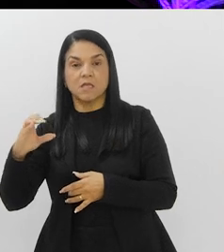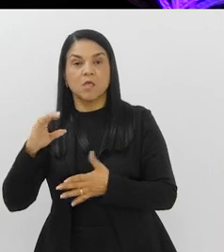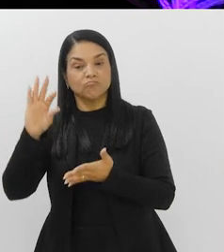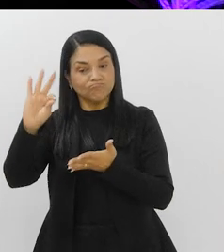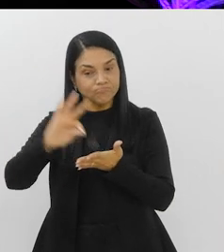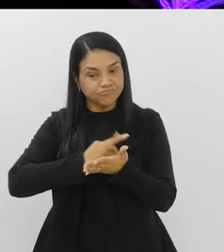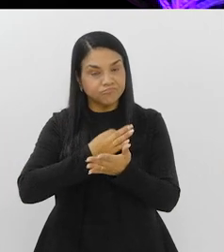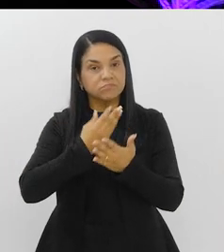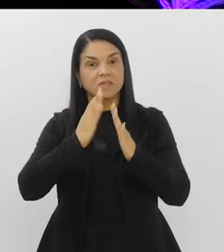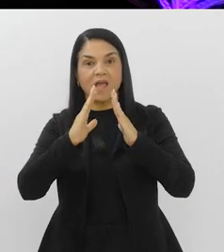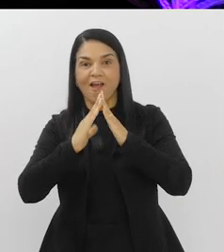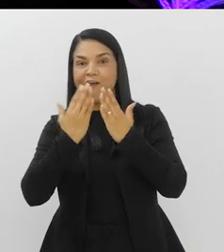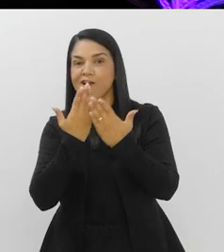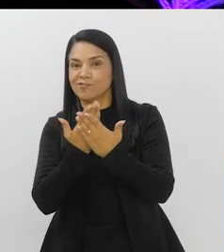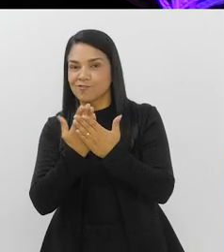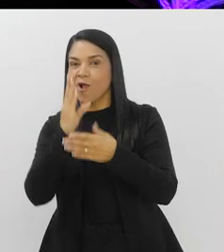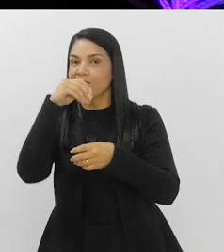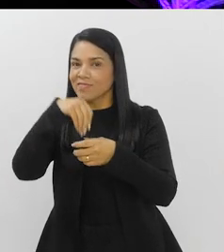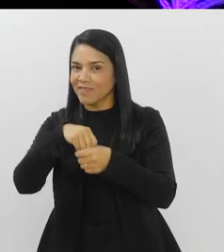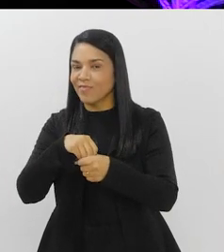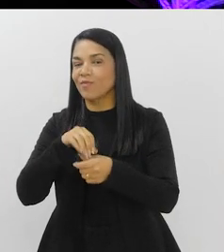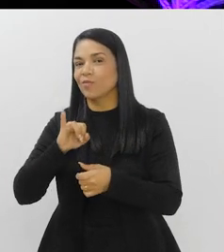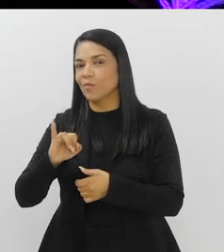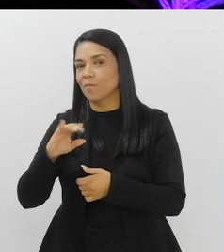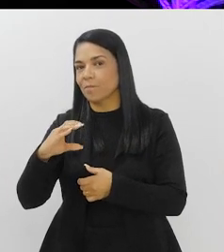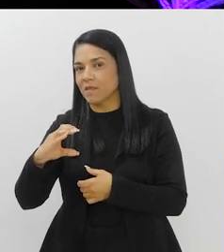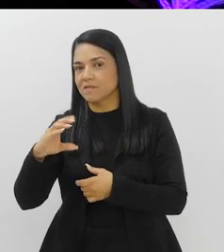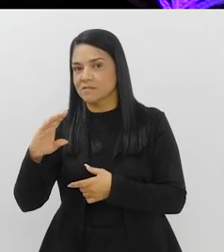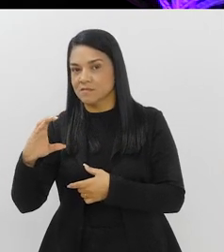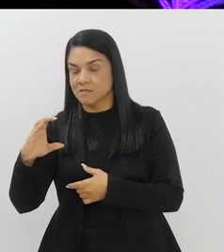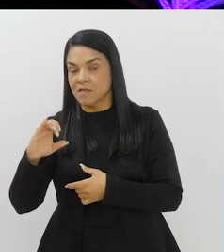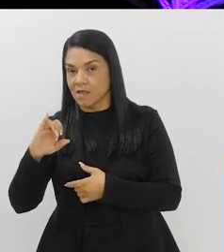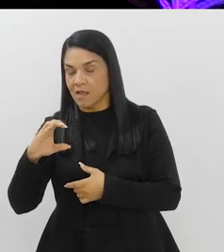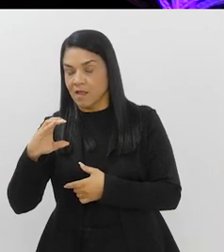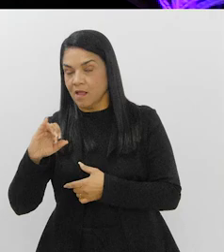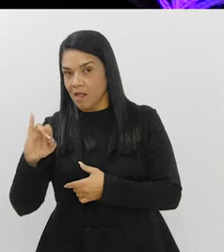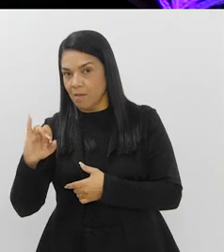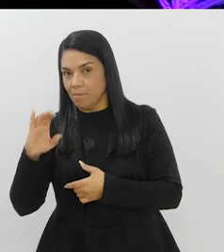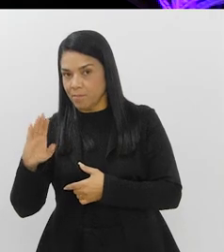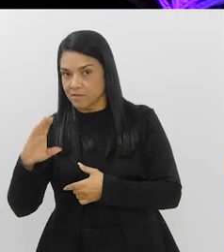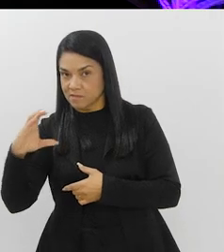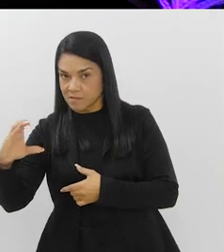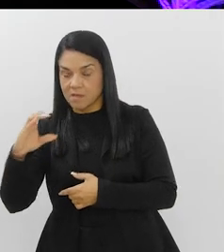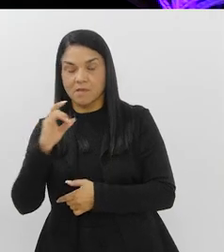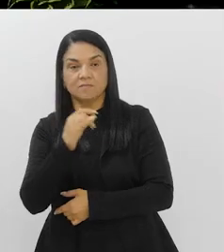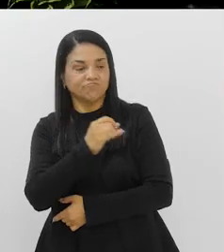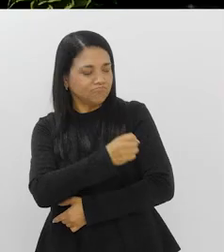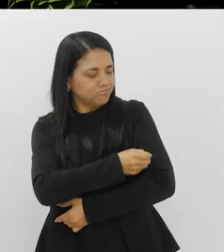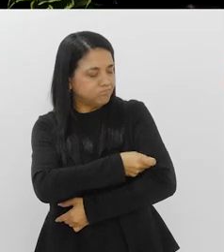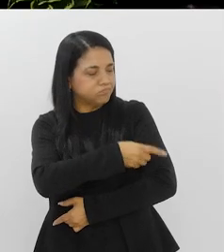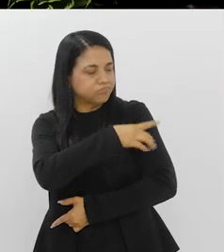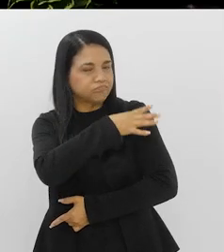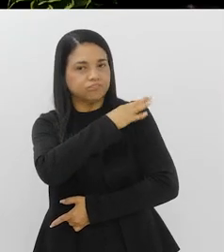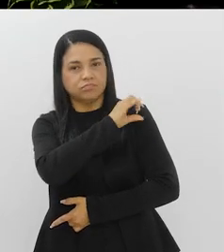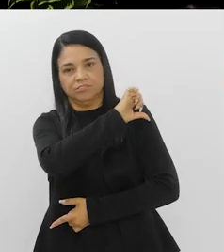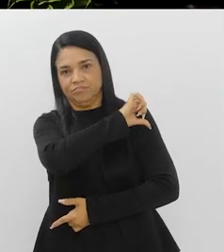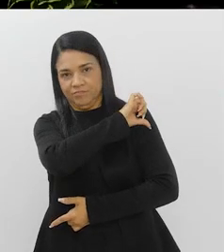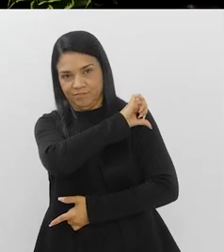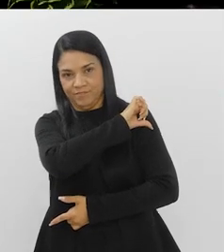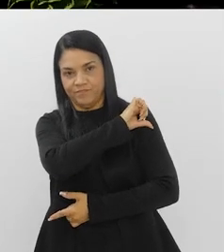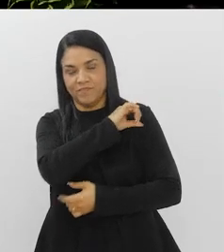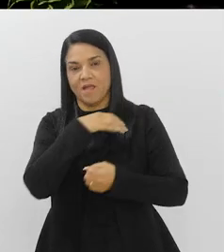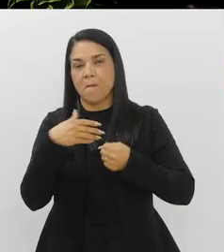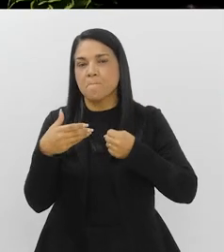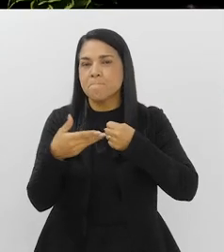lá né estudando lá durante todo o meu primeiro grau né o ensino fundamental hoje né Eh então